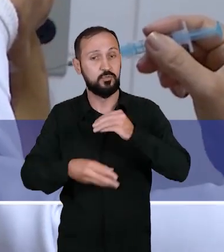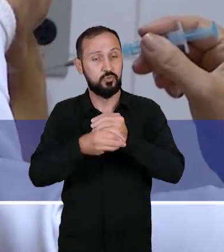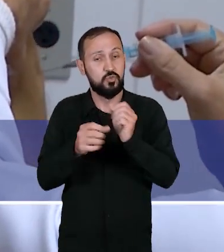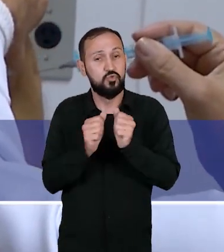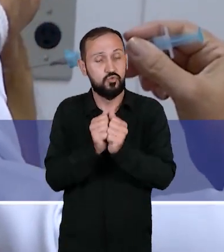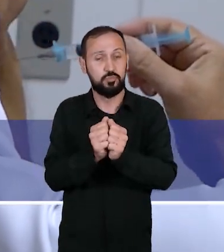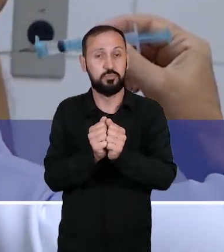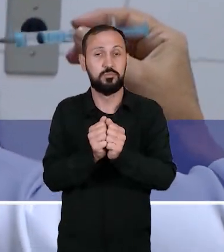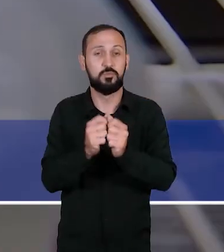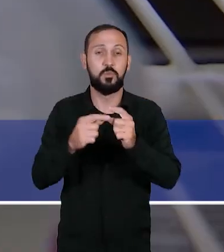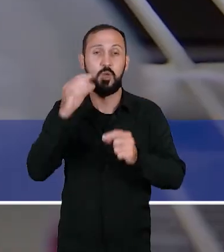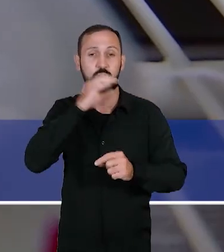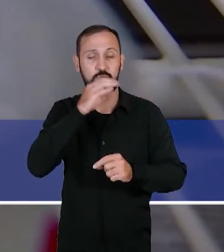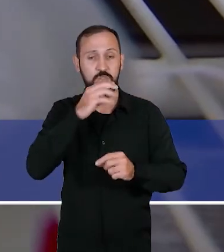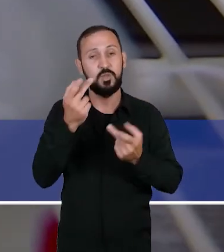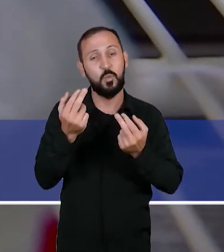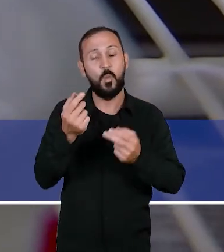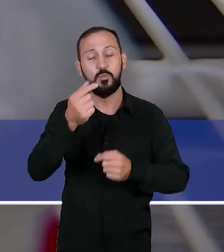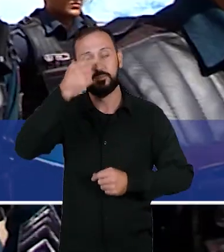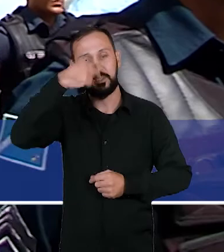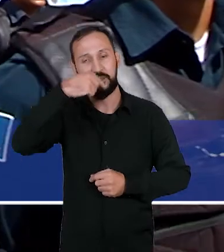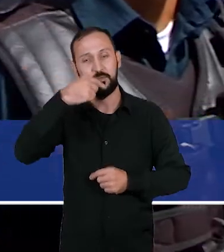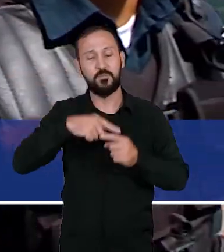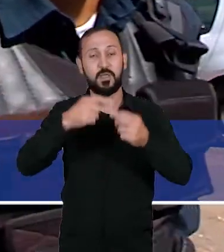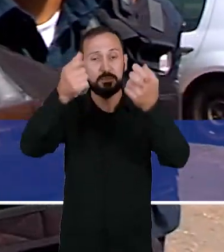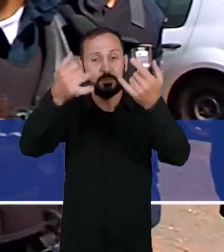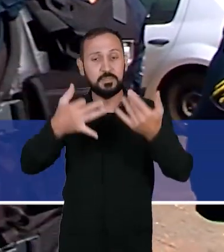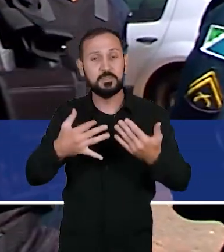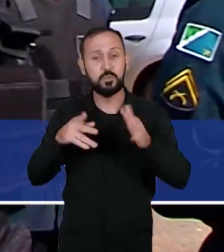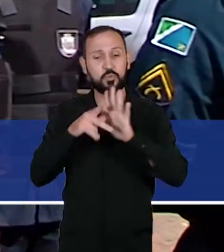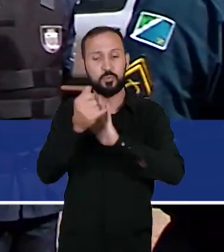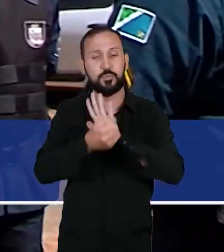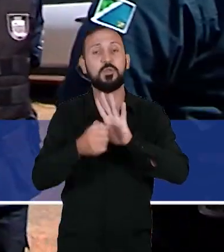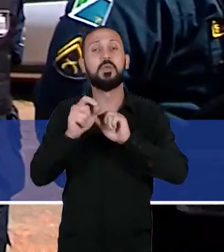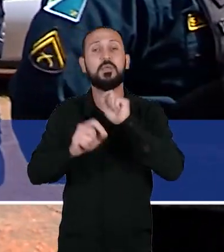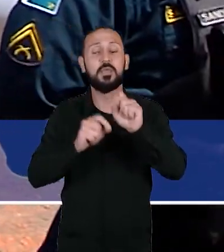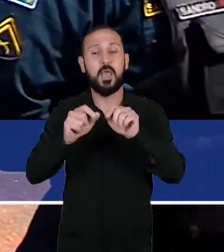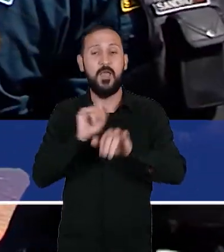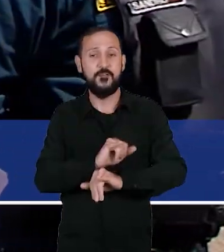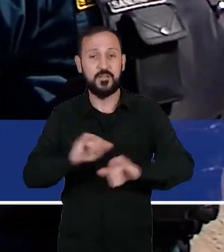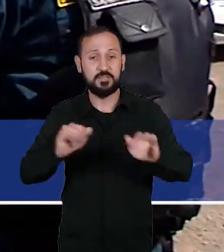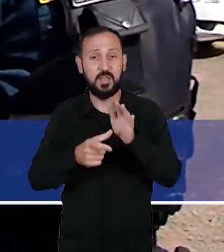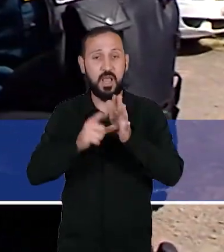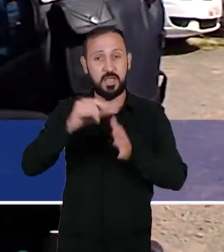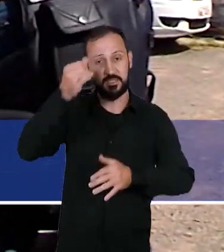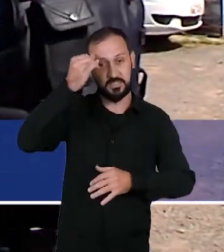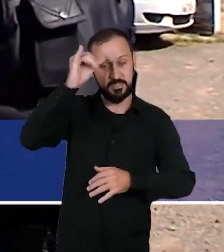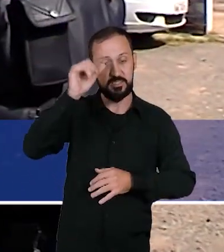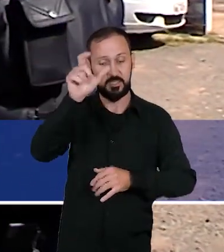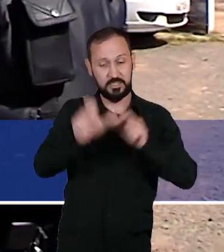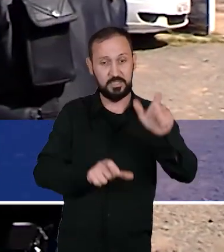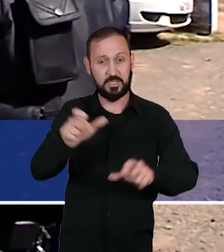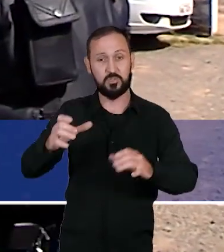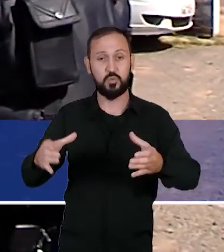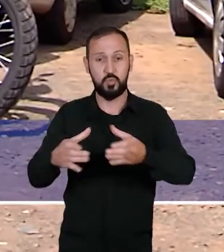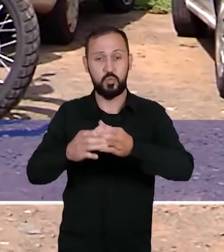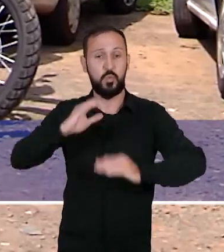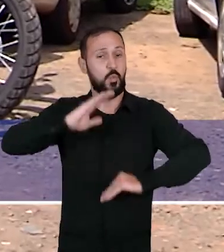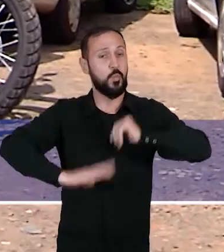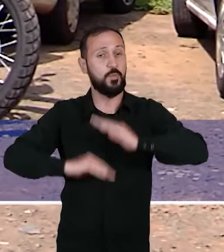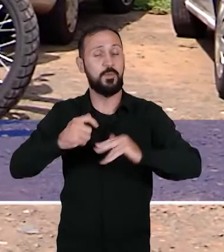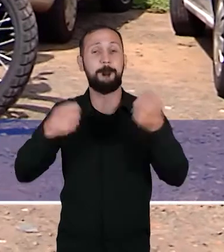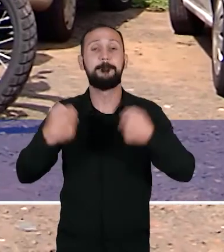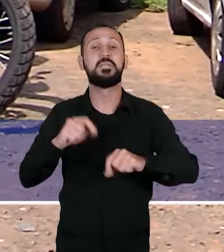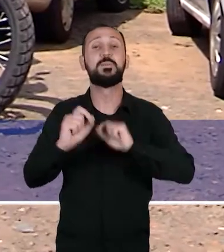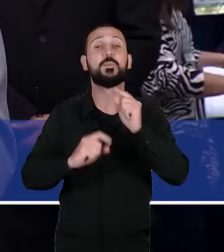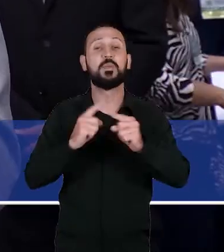de vacinação estadual, como a da gripe. De acordo com a justificativa do projeto, a vacinação preventiva desses profissionais se